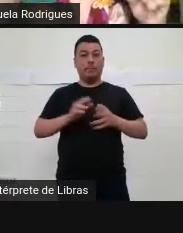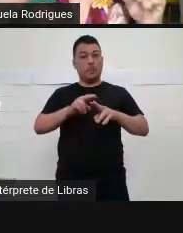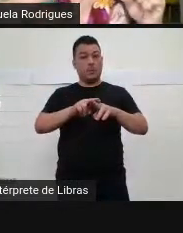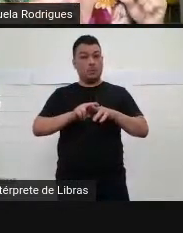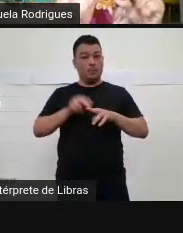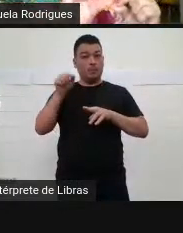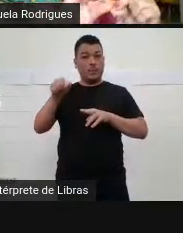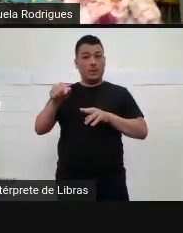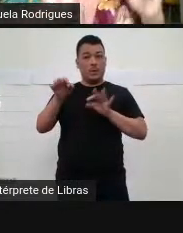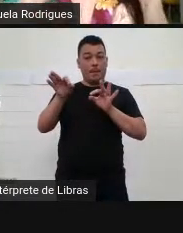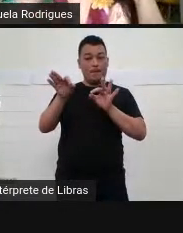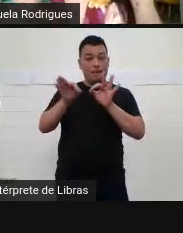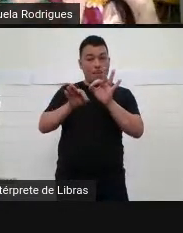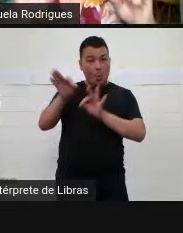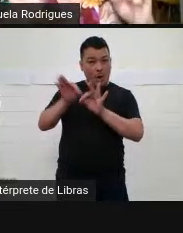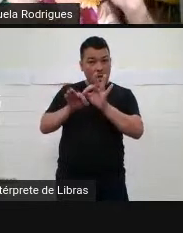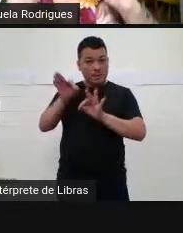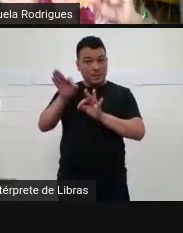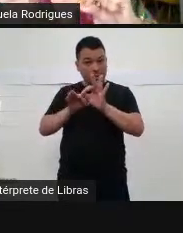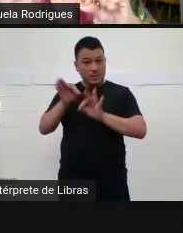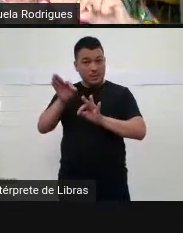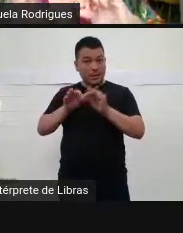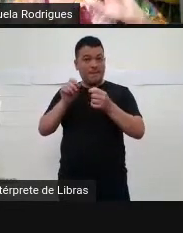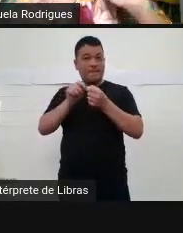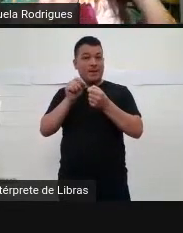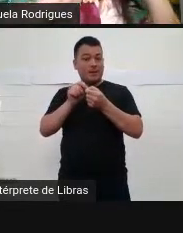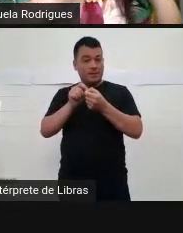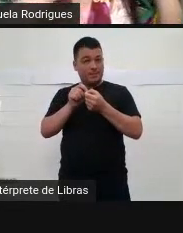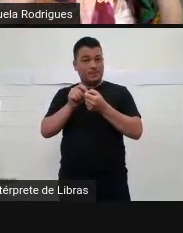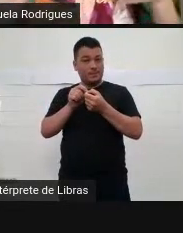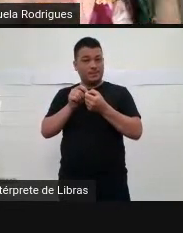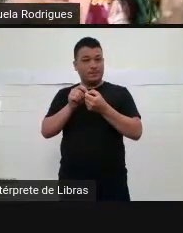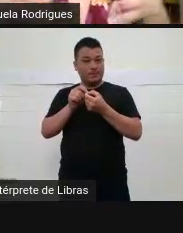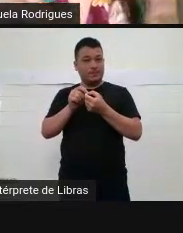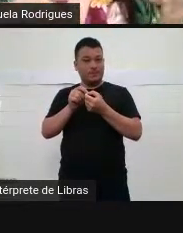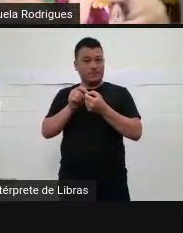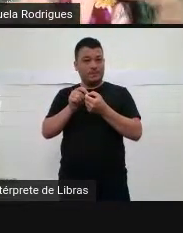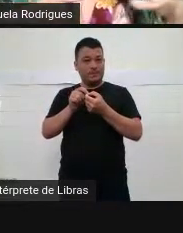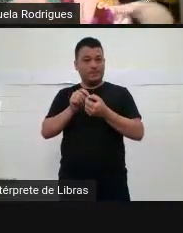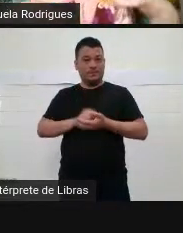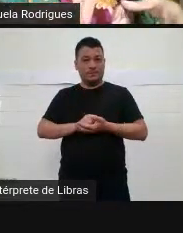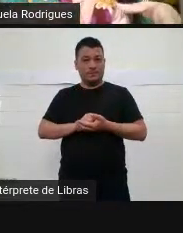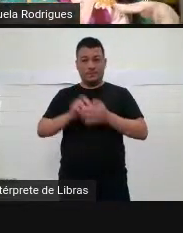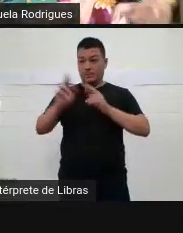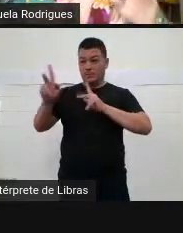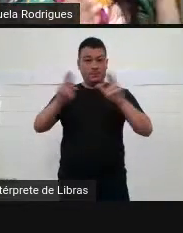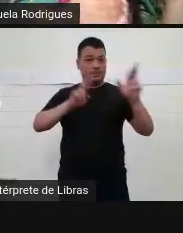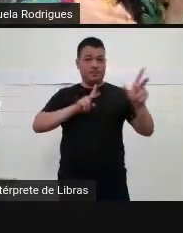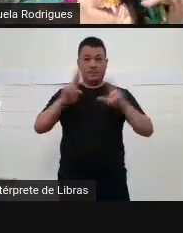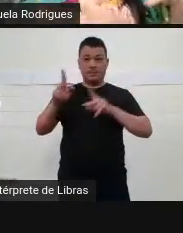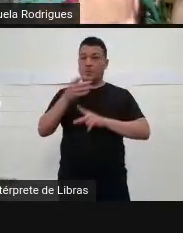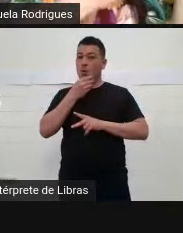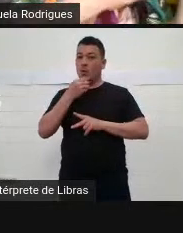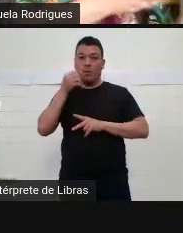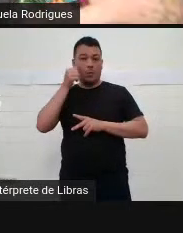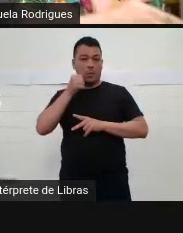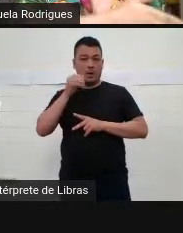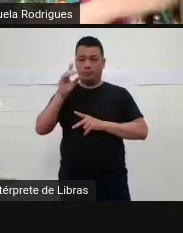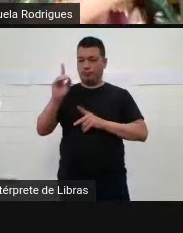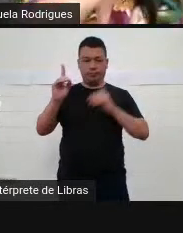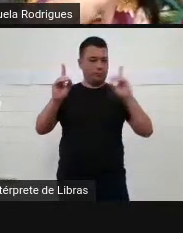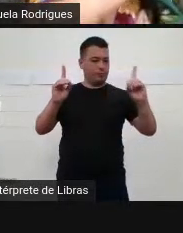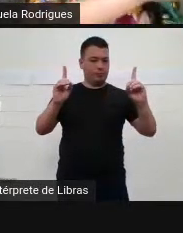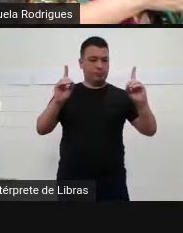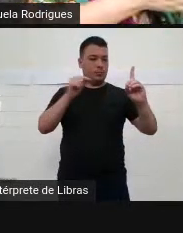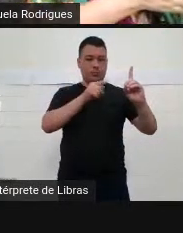esse deslocamento que fará com que as diferenças que antes estavam no